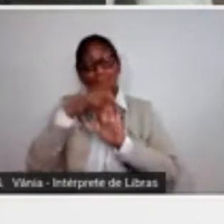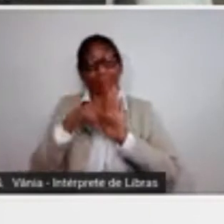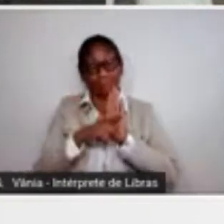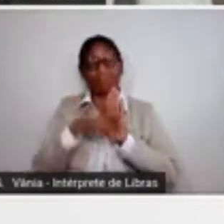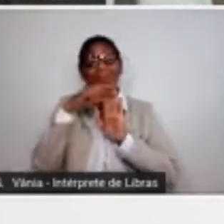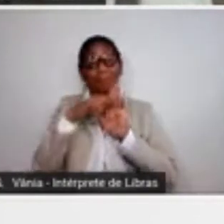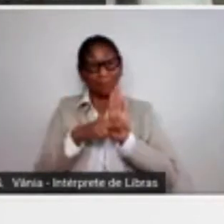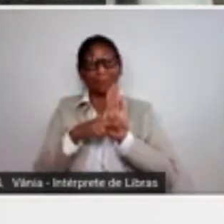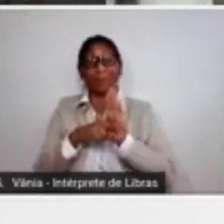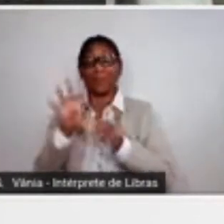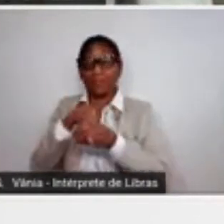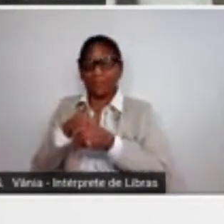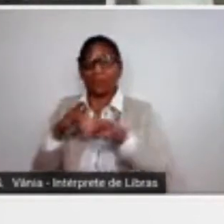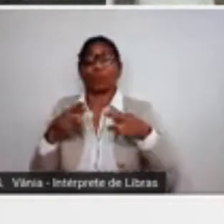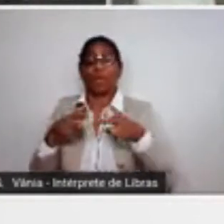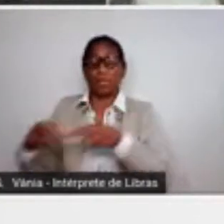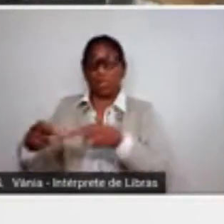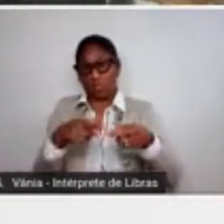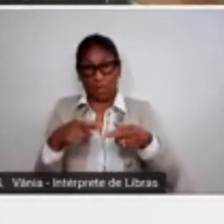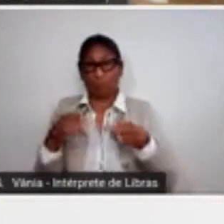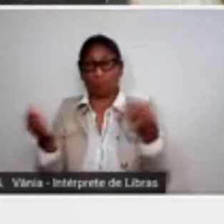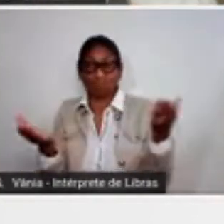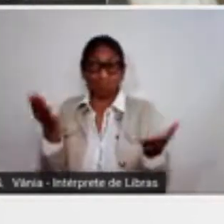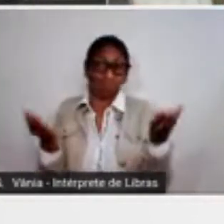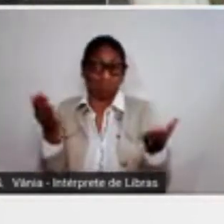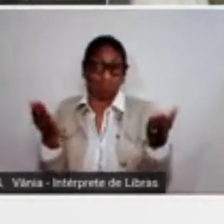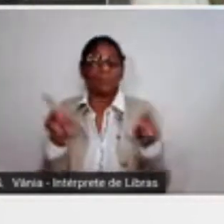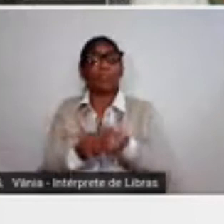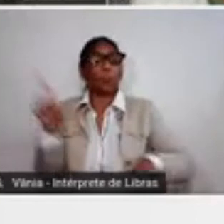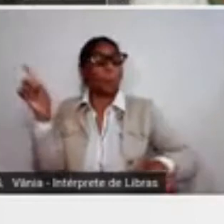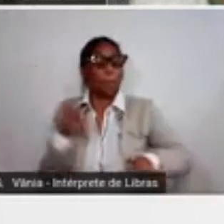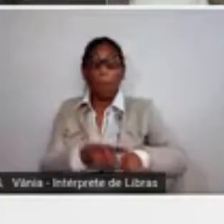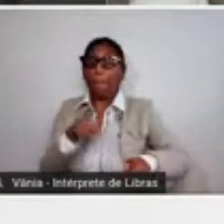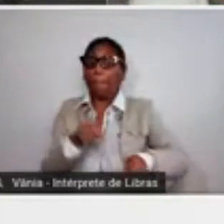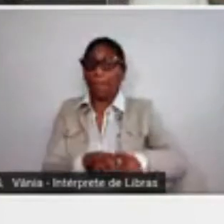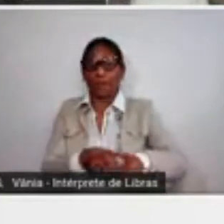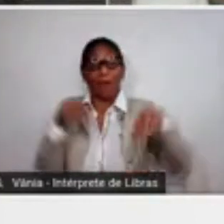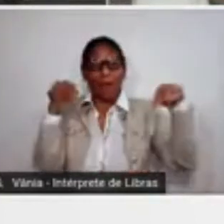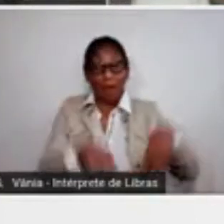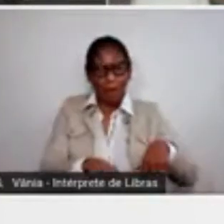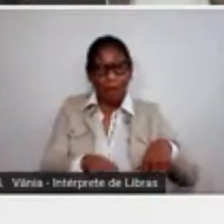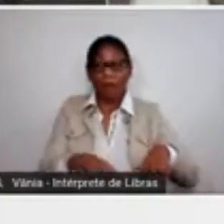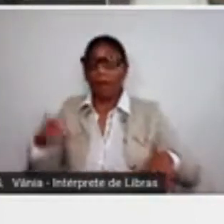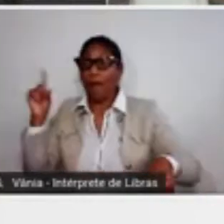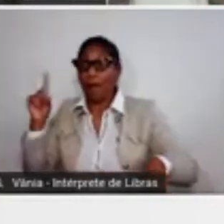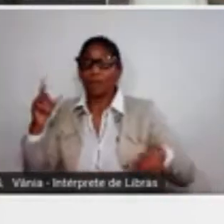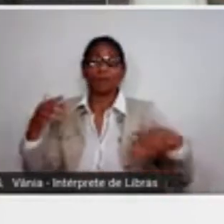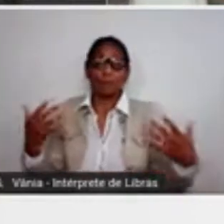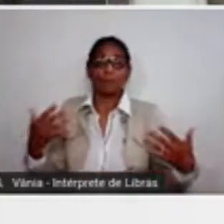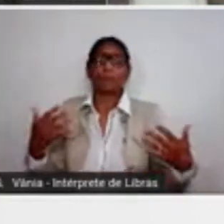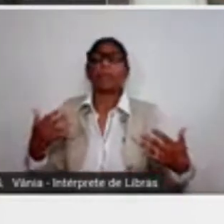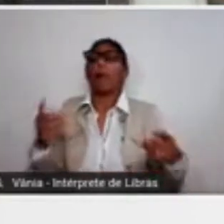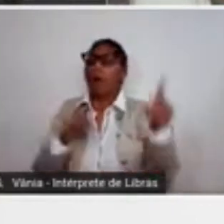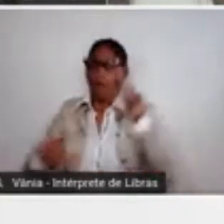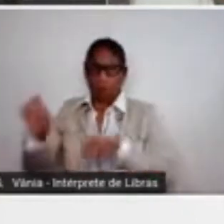região, na proporção e no momento que forem adequados. Assim, nós não precisamos fazer, como outros